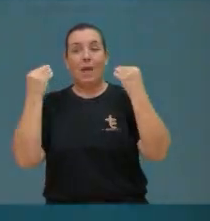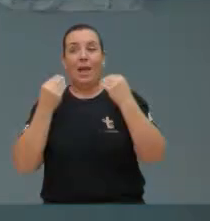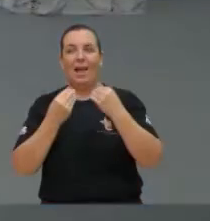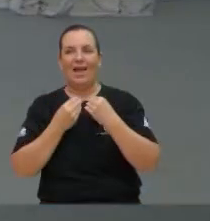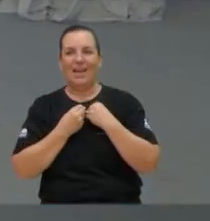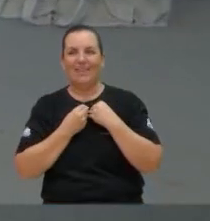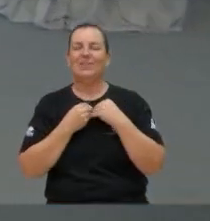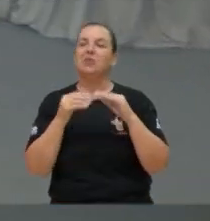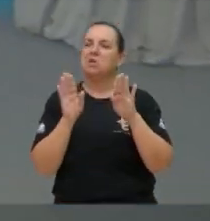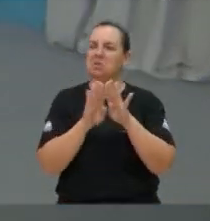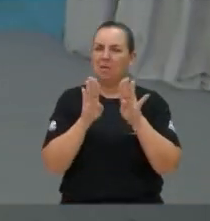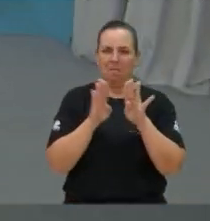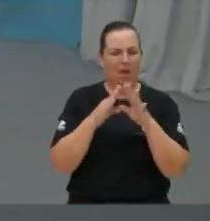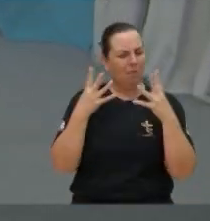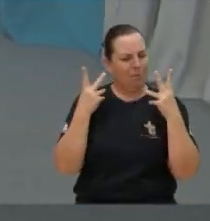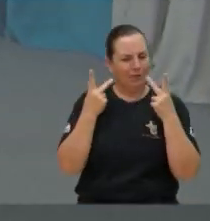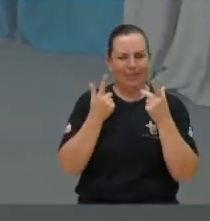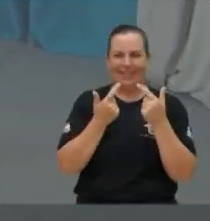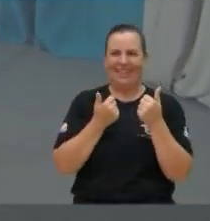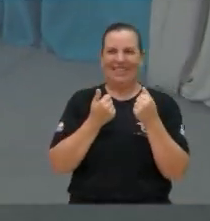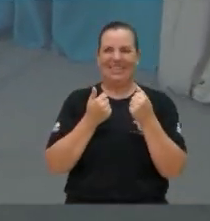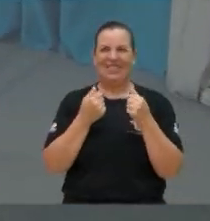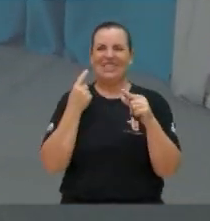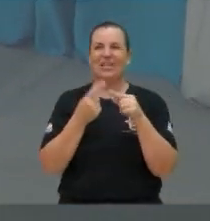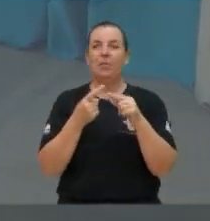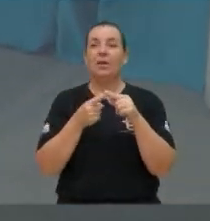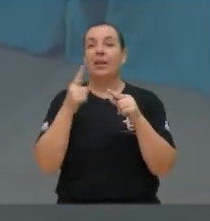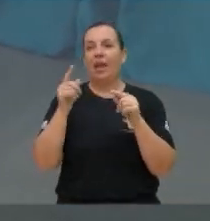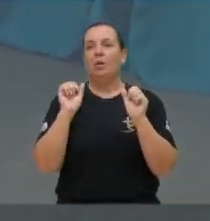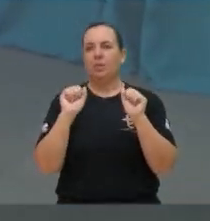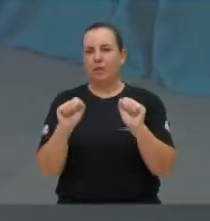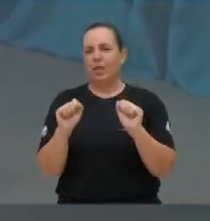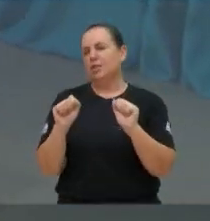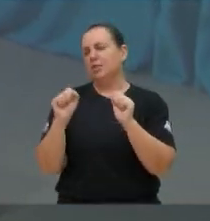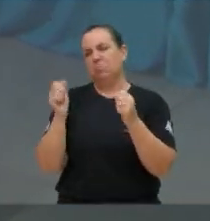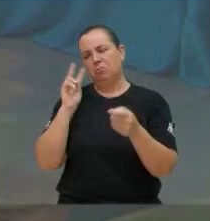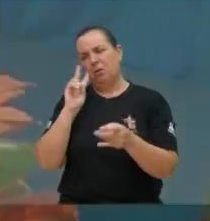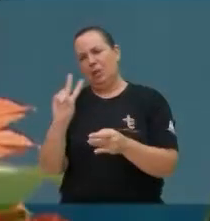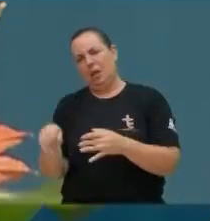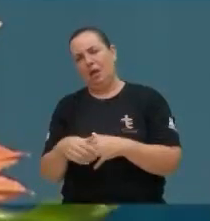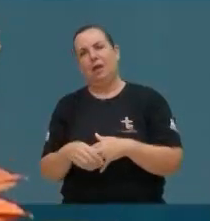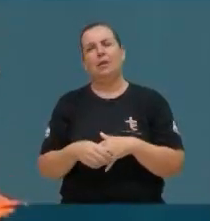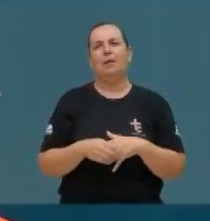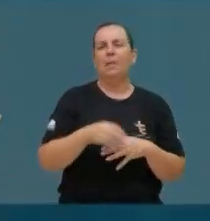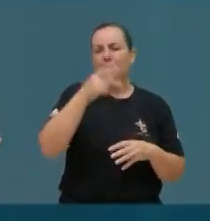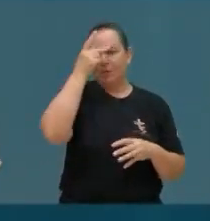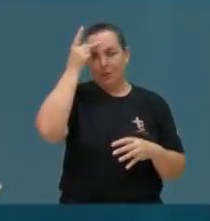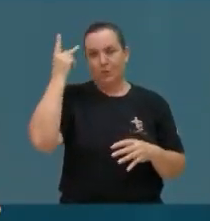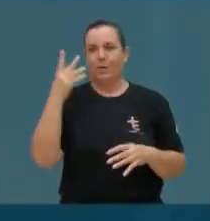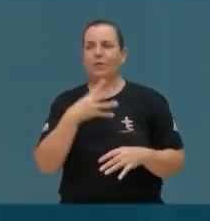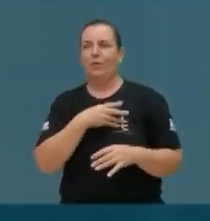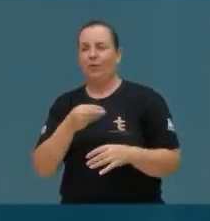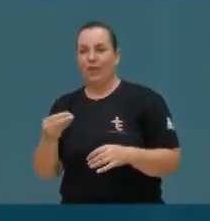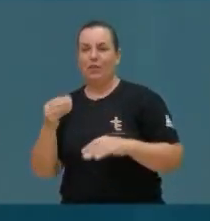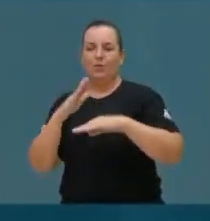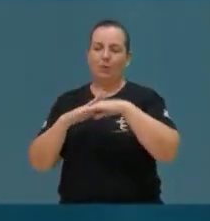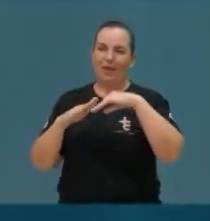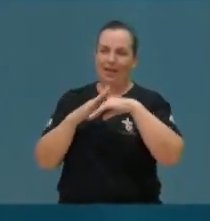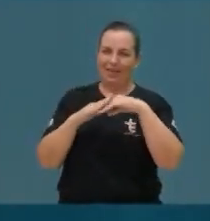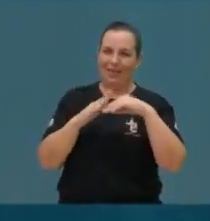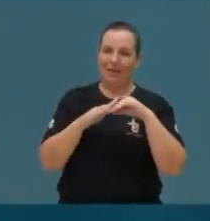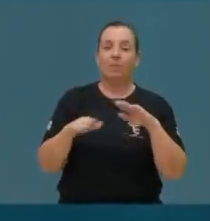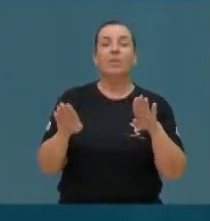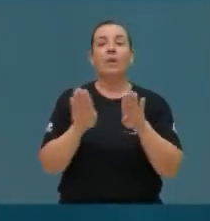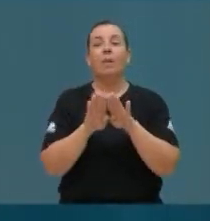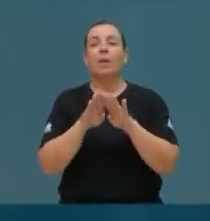pudesse assim ser ornada, não é? Pelos filhos e filhas com todo carinho. Ela foi